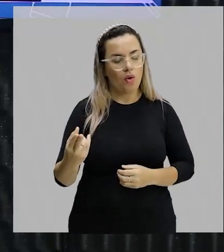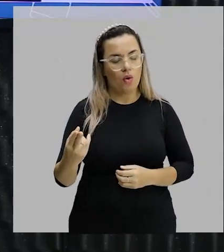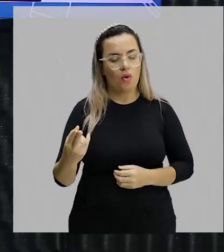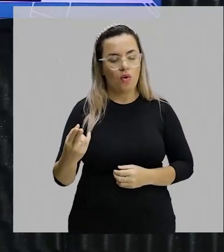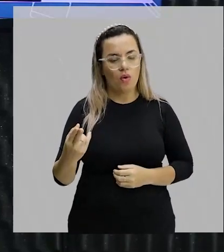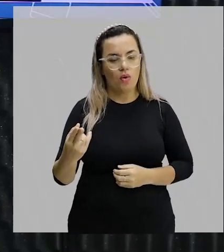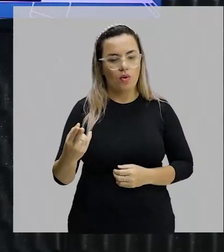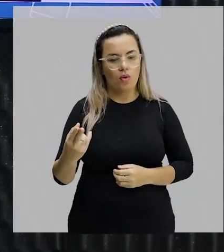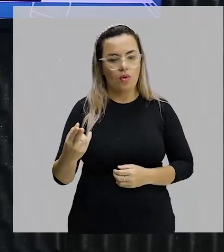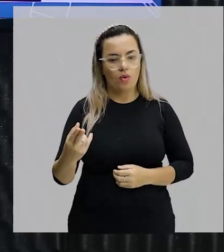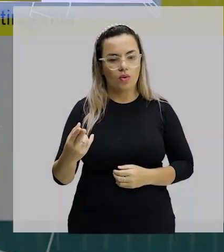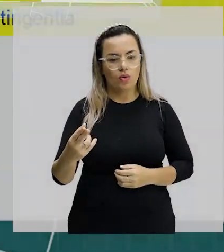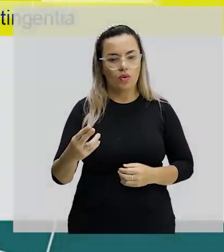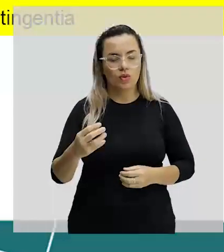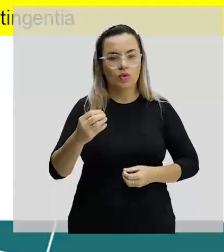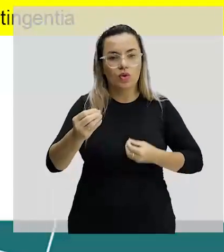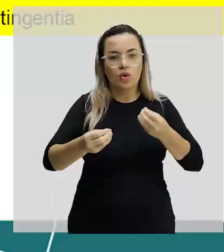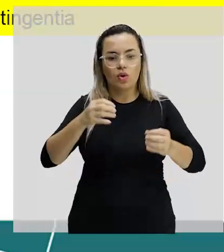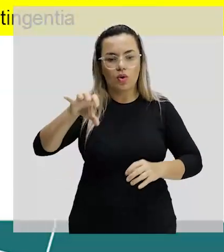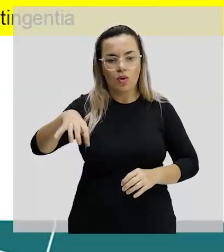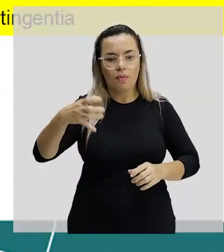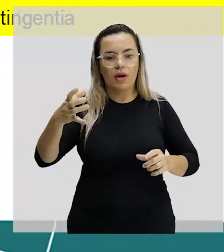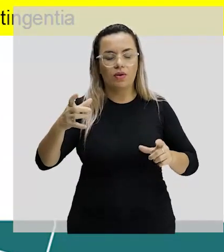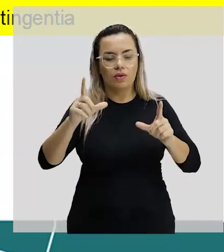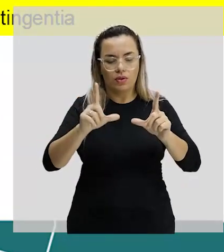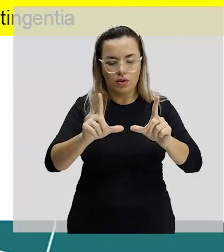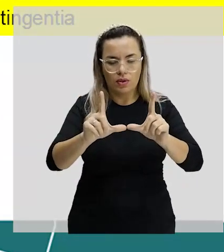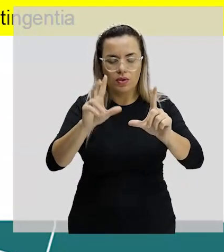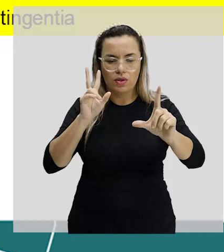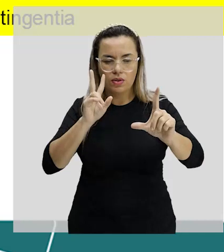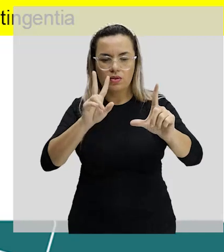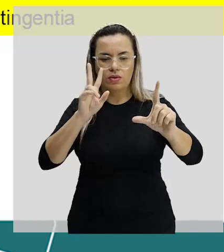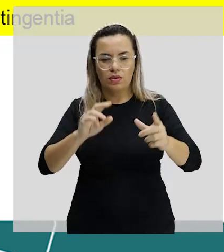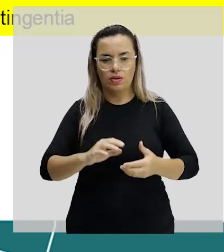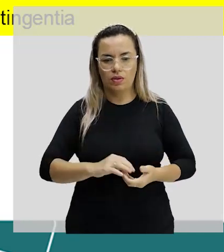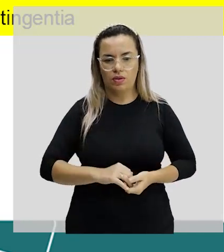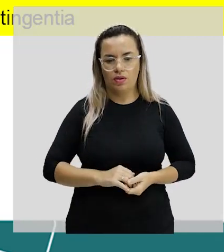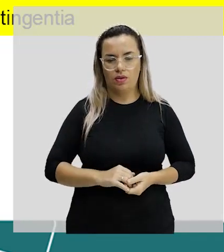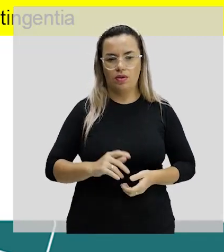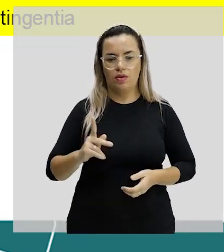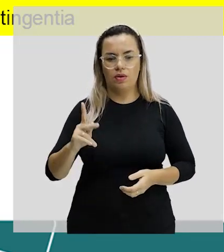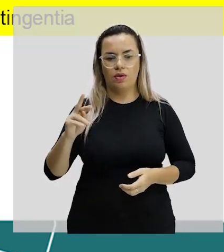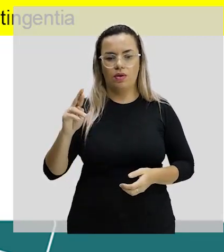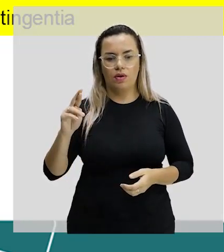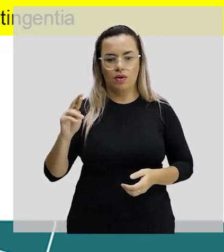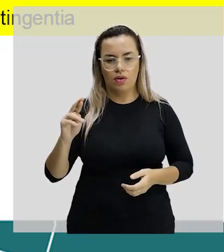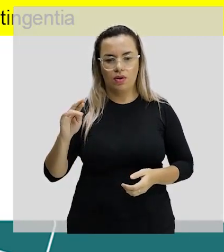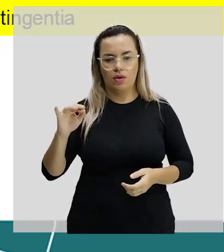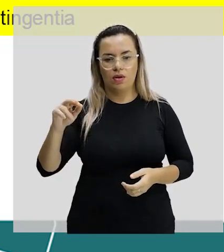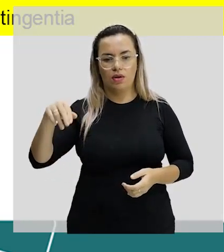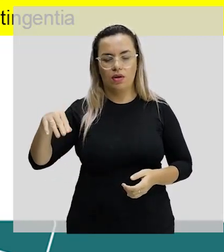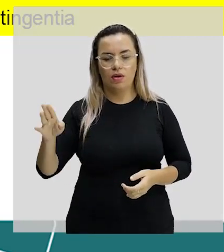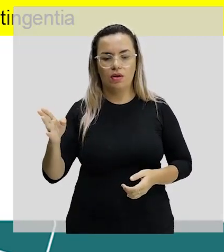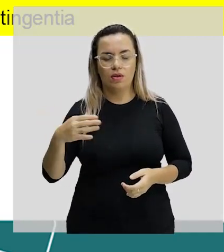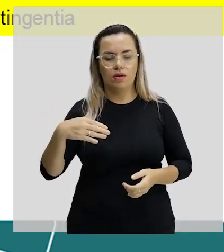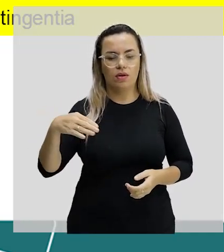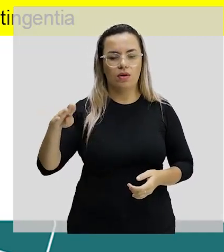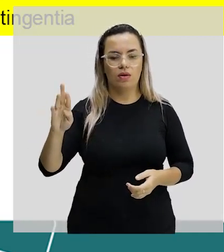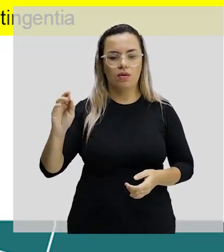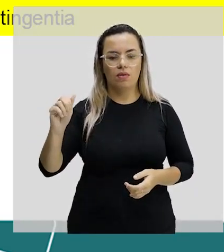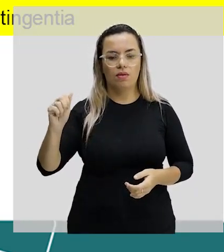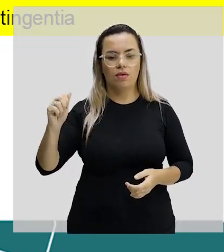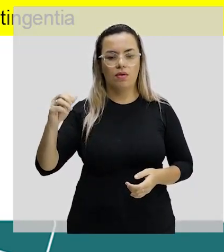Catherine Breck, quase é isso, quase não sai. Diz o seguinte: o cenário do palco é um espaço no qual o visual emerge do